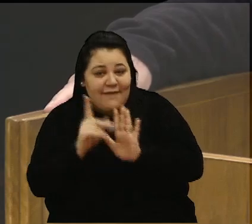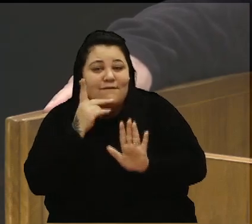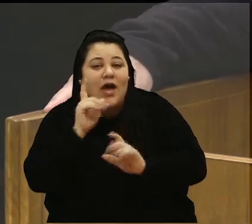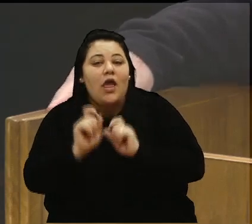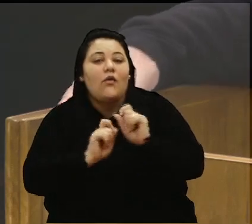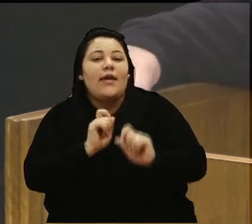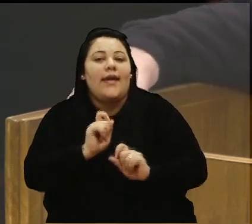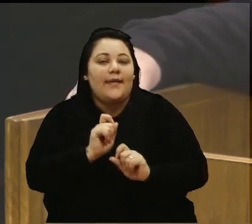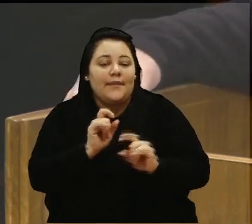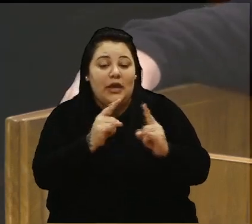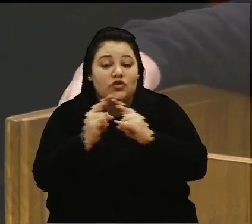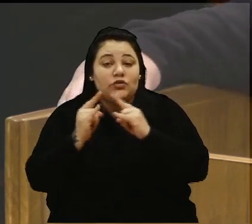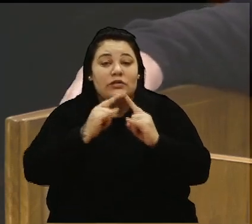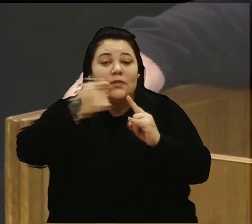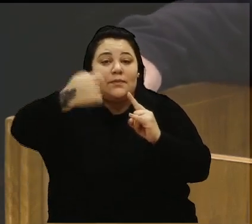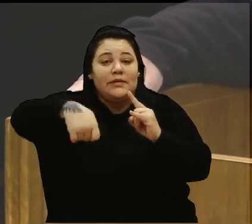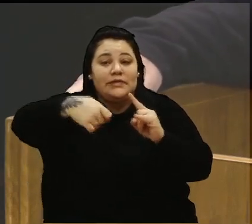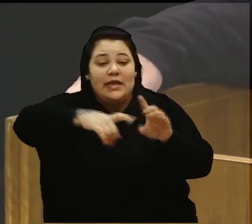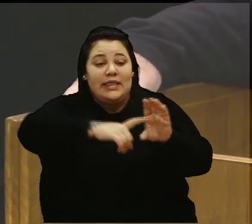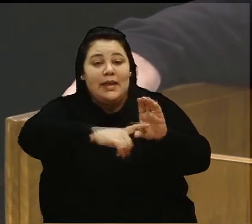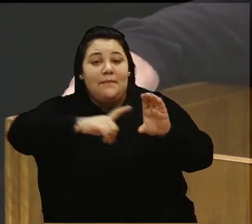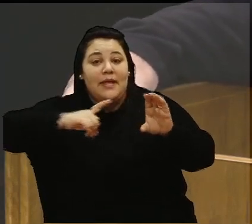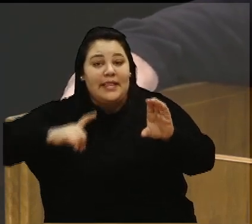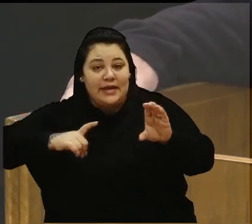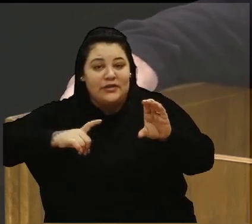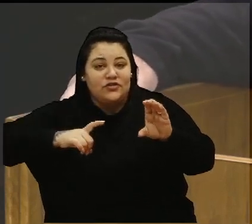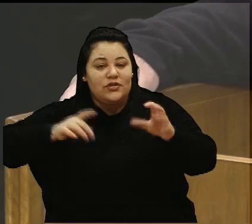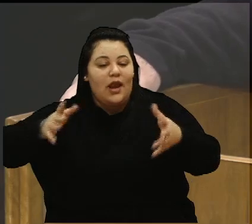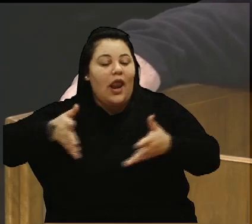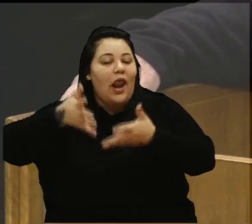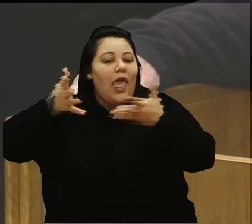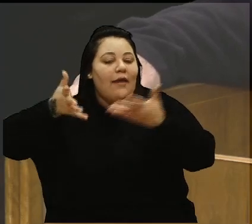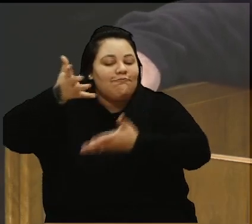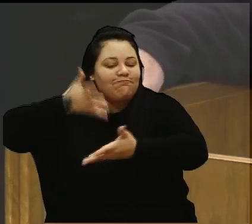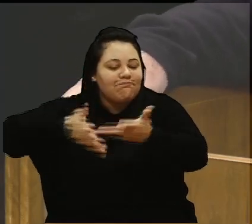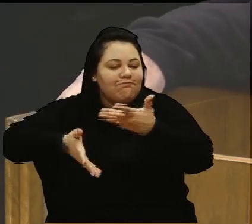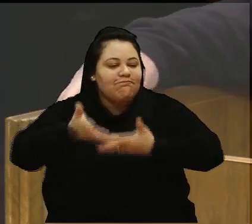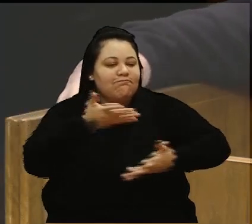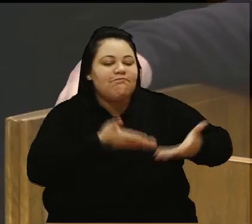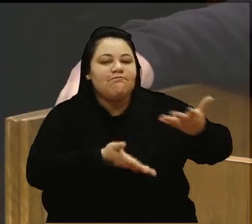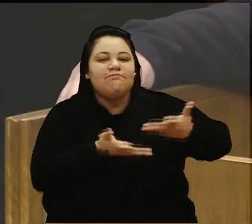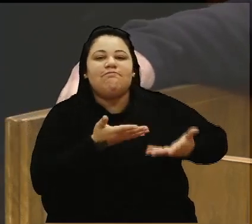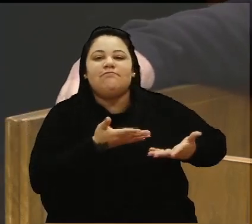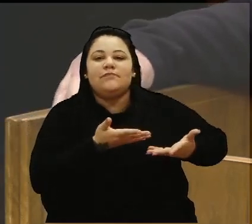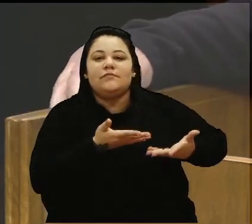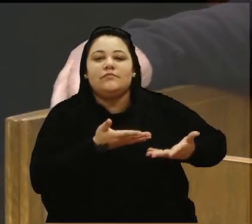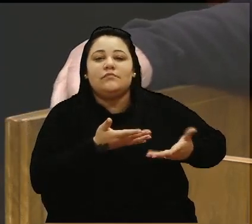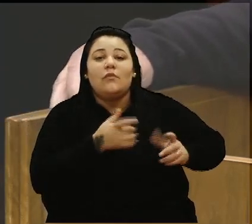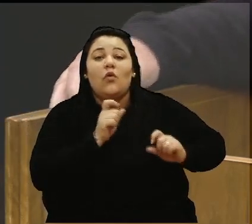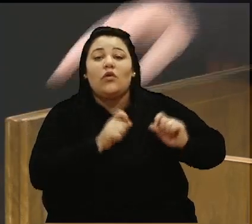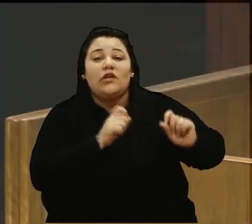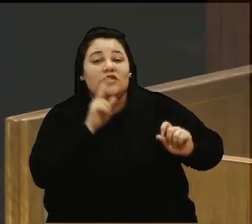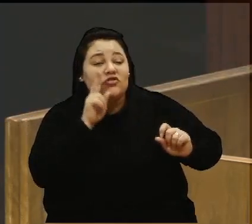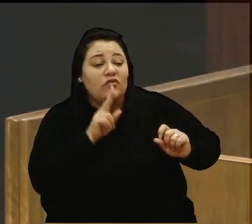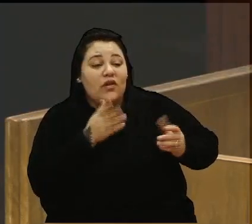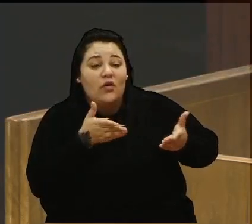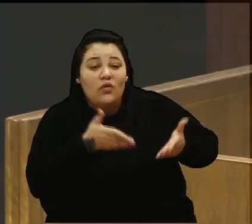as instituições devem ser independentes e harmônicas entre si, o que a gente vê hoje é que